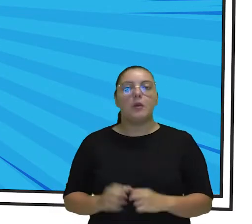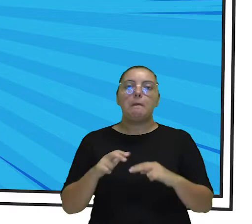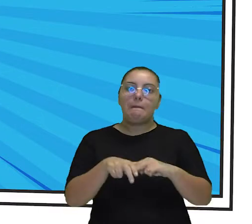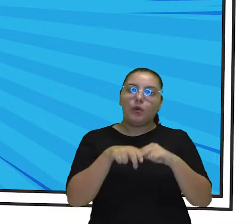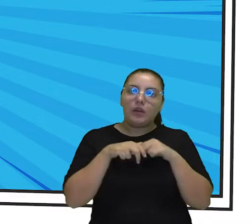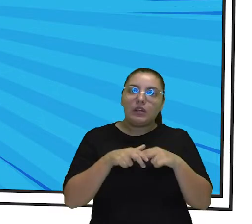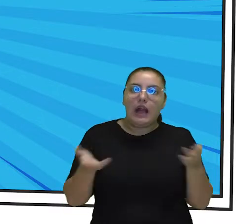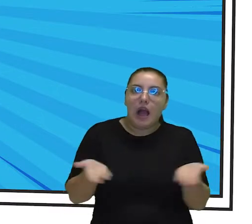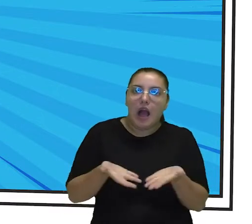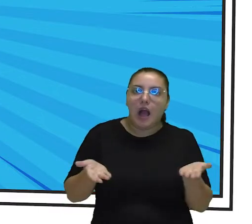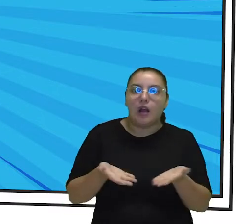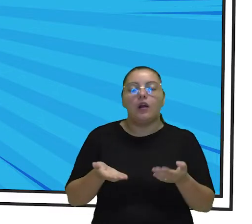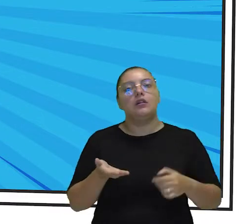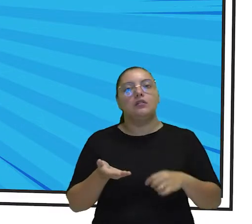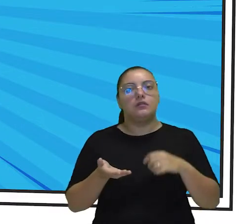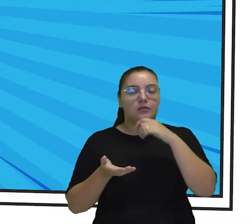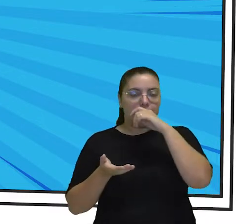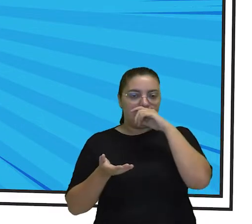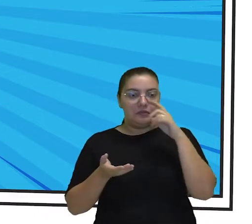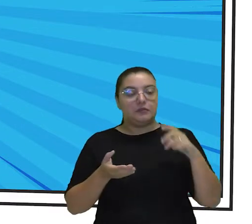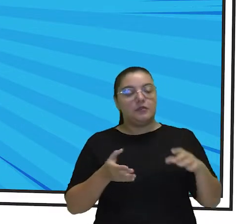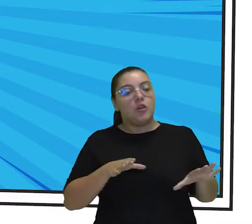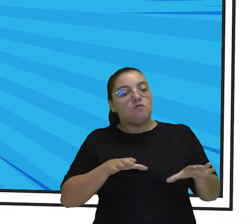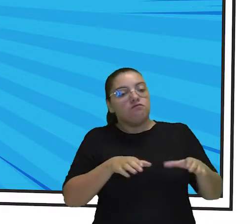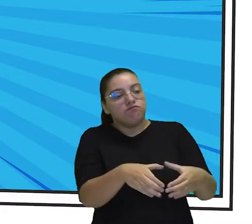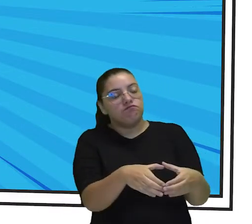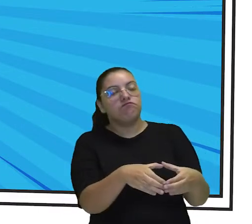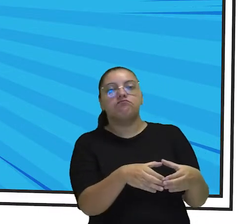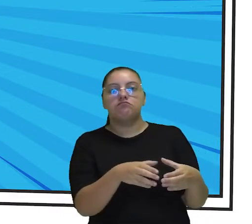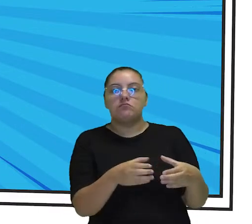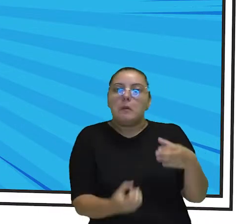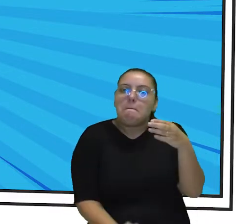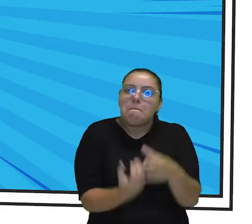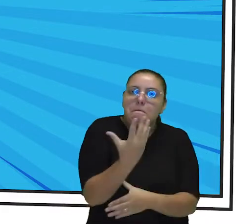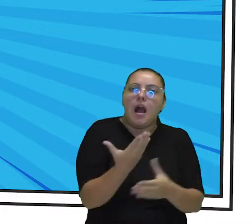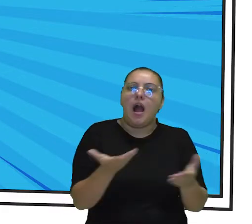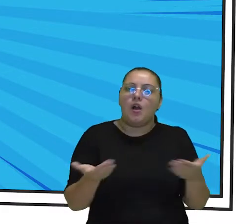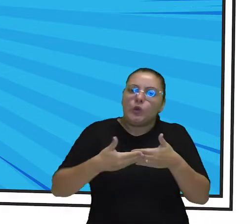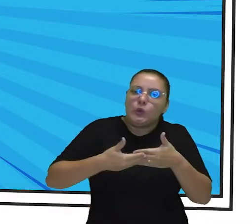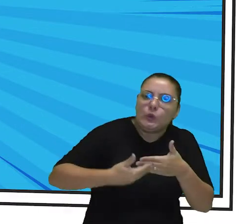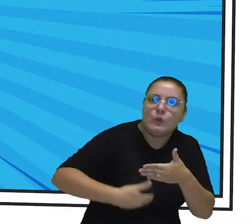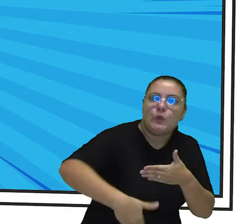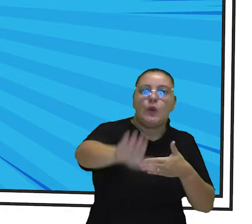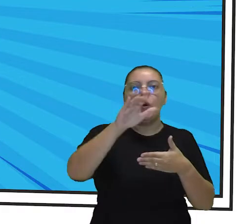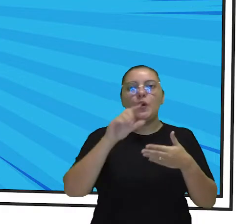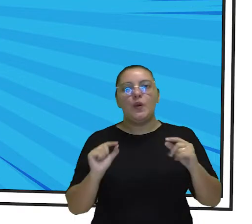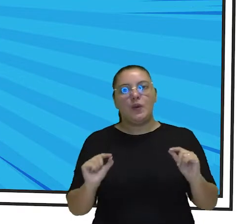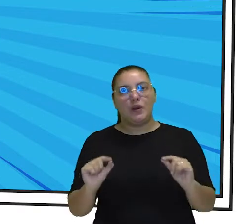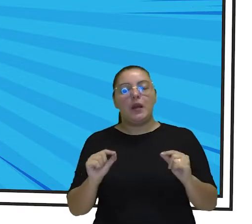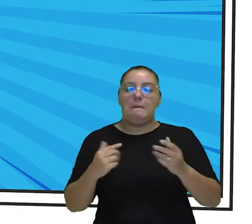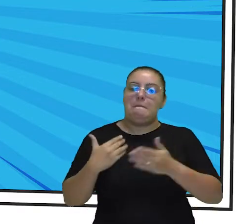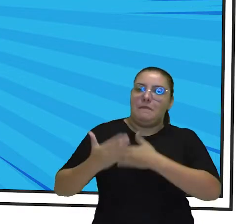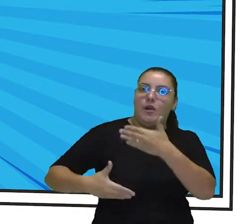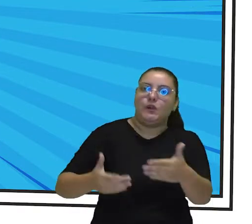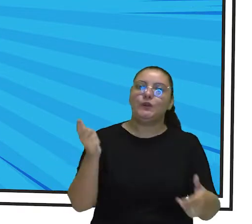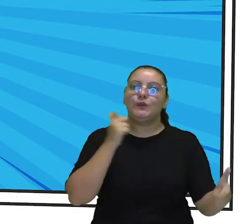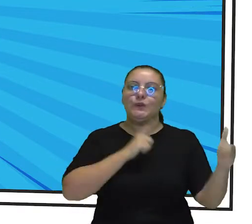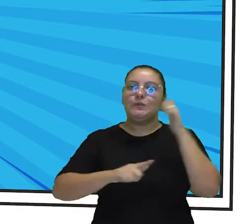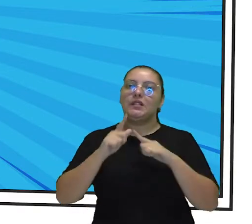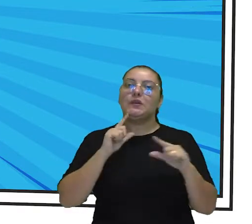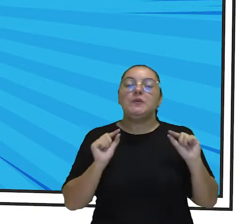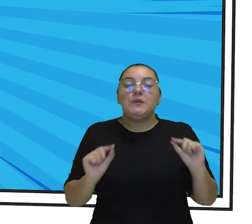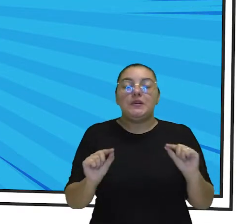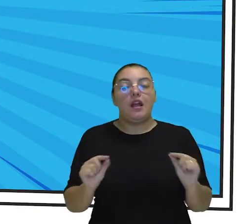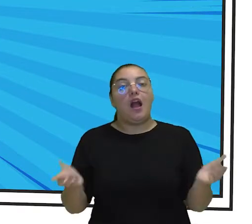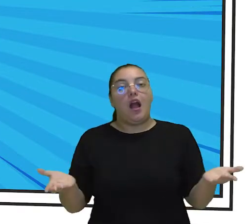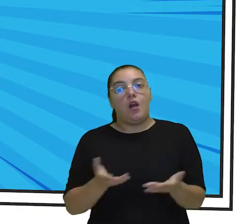nesse caso, o Renascimento é um pontapé inicial, um início dentro desse processo para começar, é claro, o